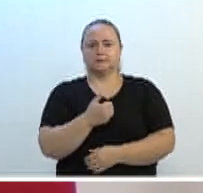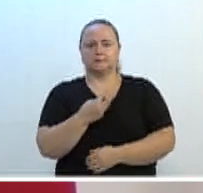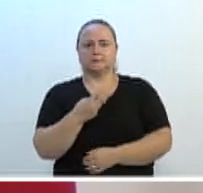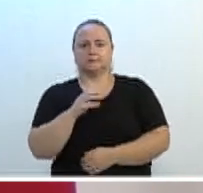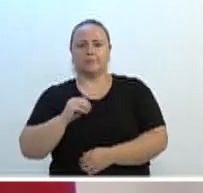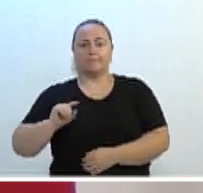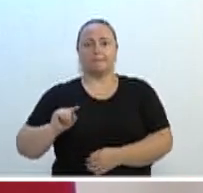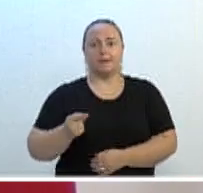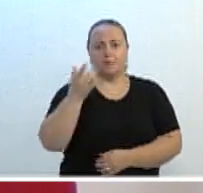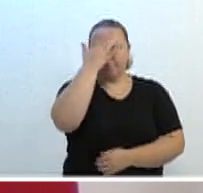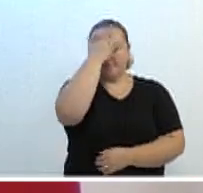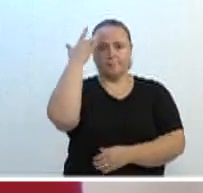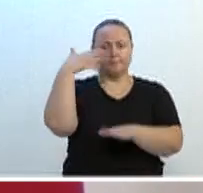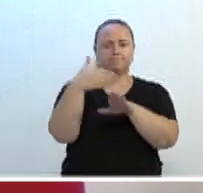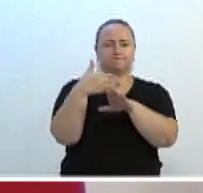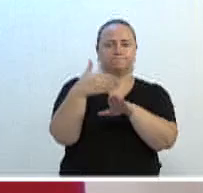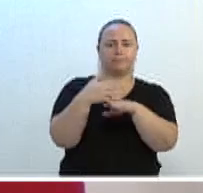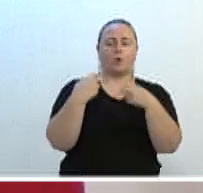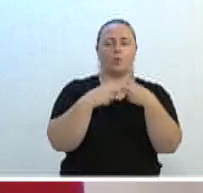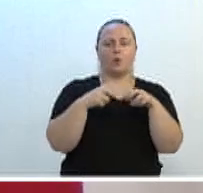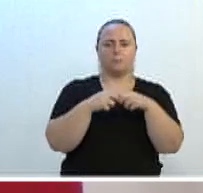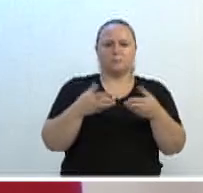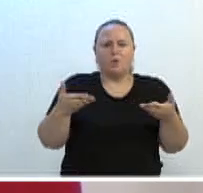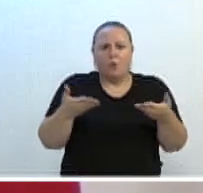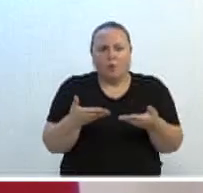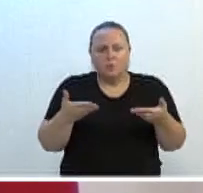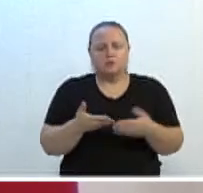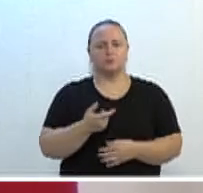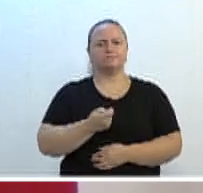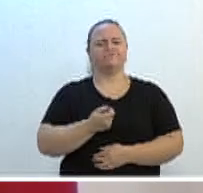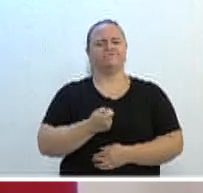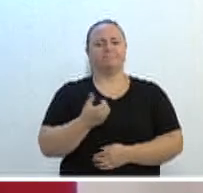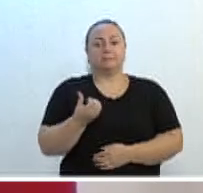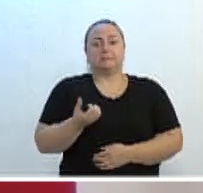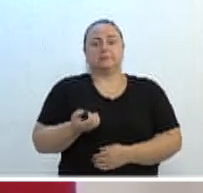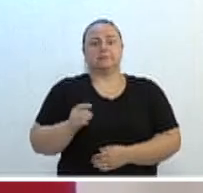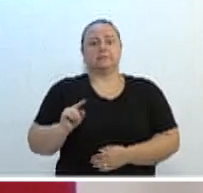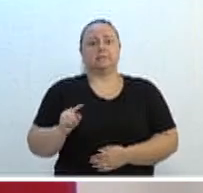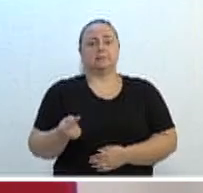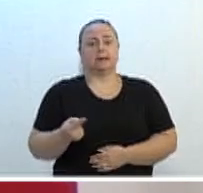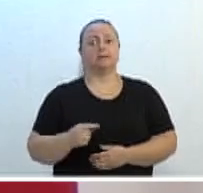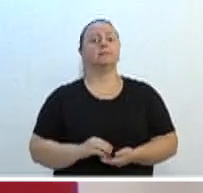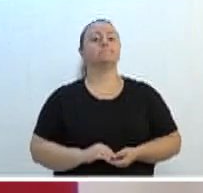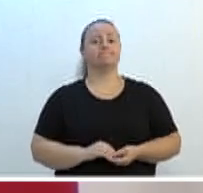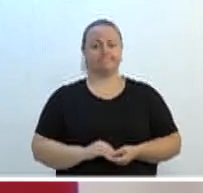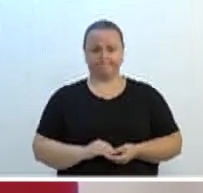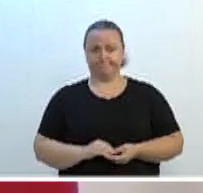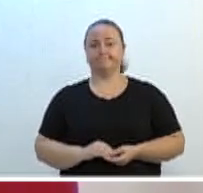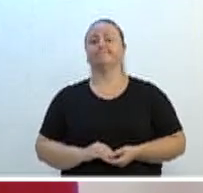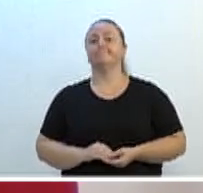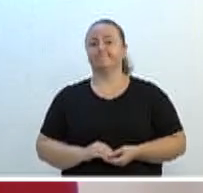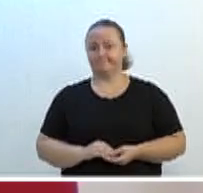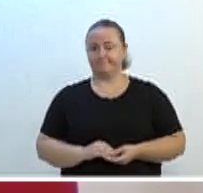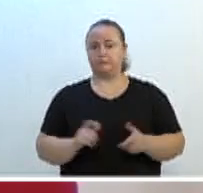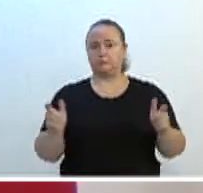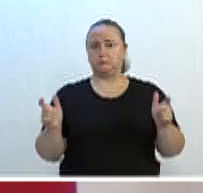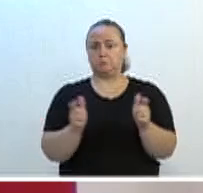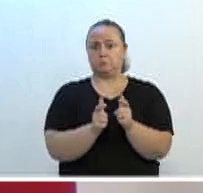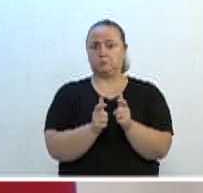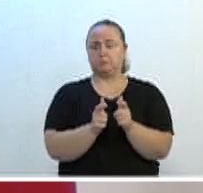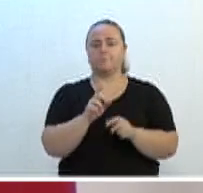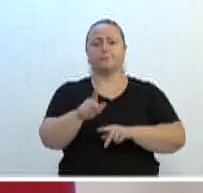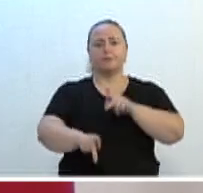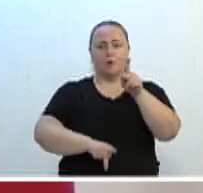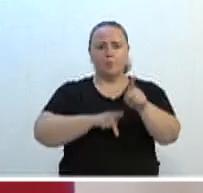coletivo. Hoje não chegamos a 60 mil. Imagino quanto caiu. O povo de Blumenau usa o transporte coletivo e precisa